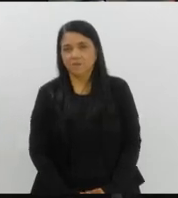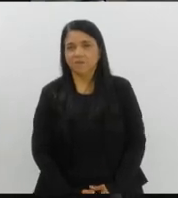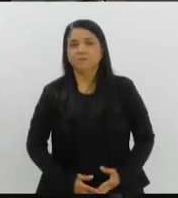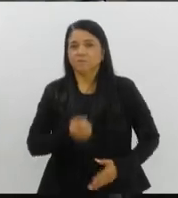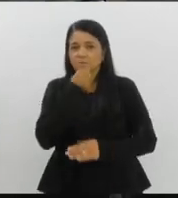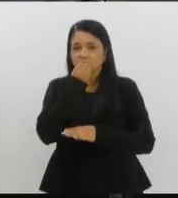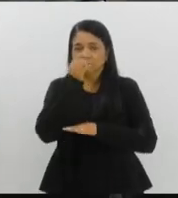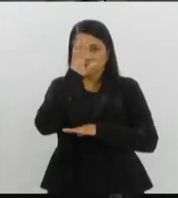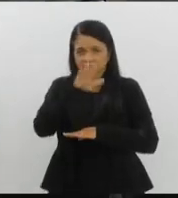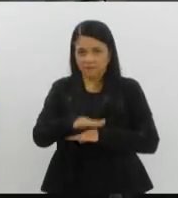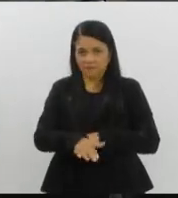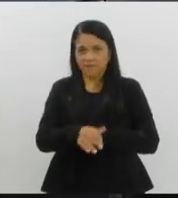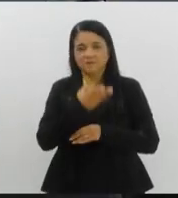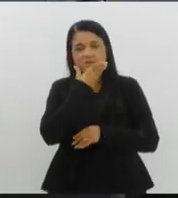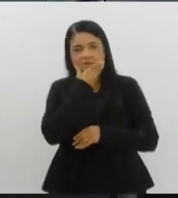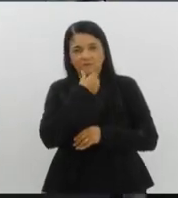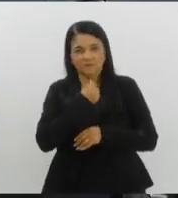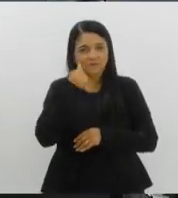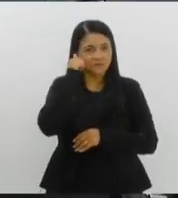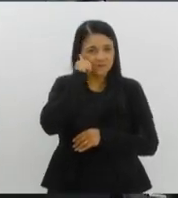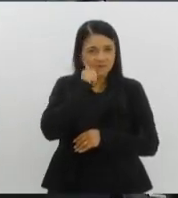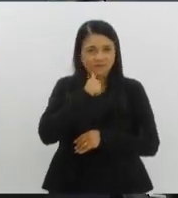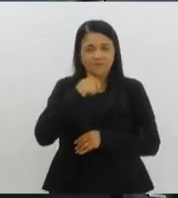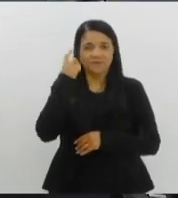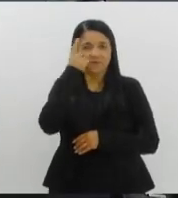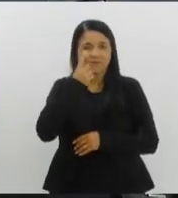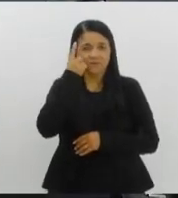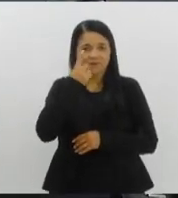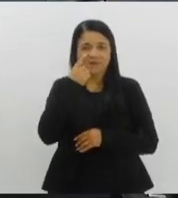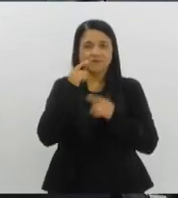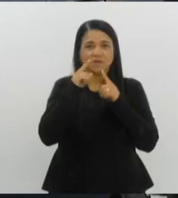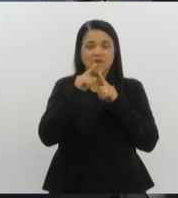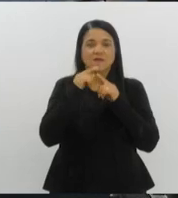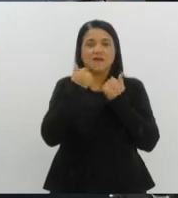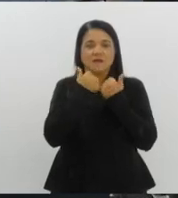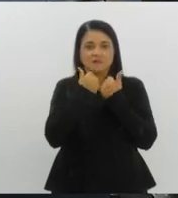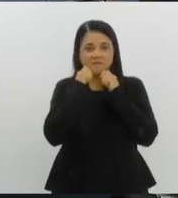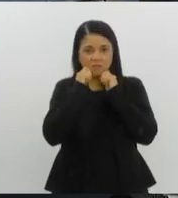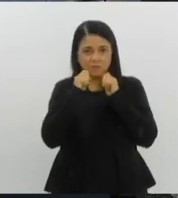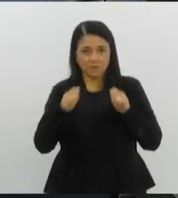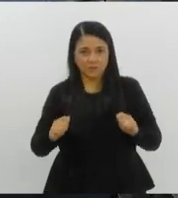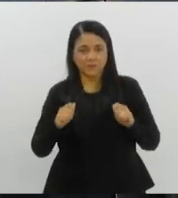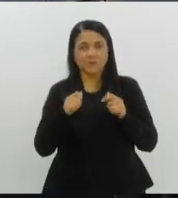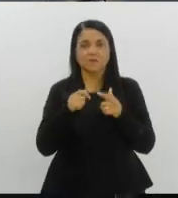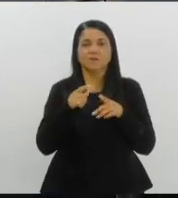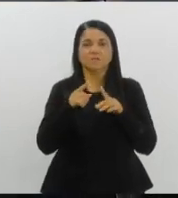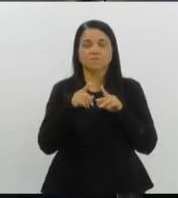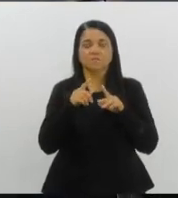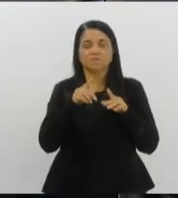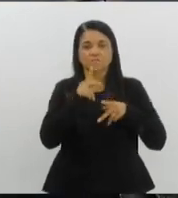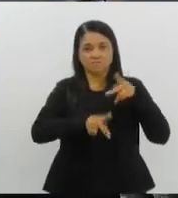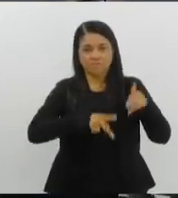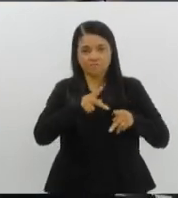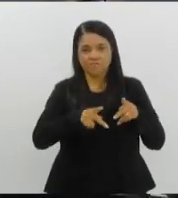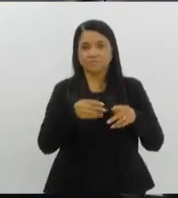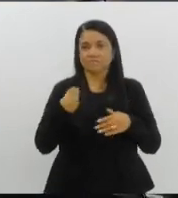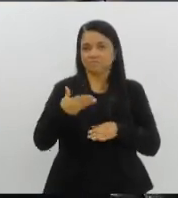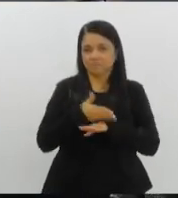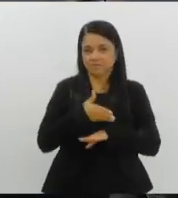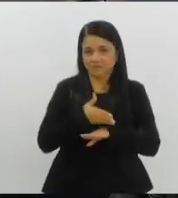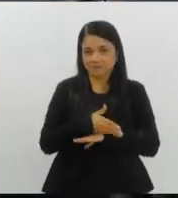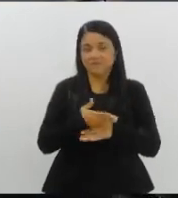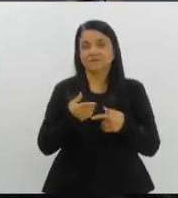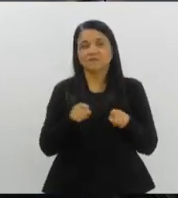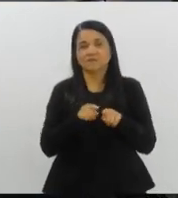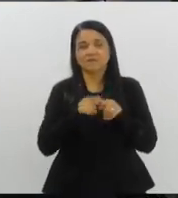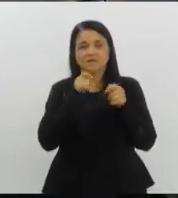Boa tarde, senhoras e senhores deputados, assessores, público presente, servidores,